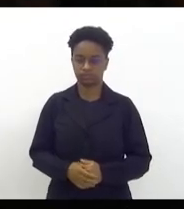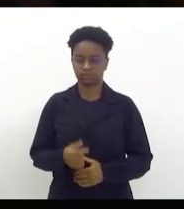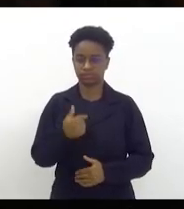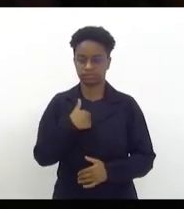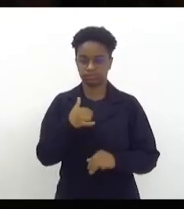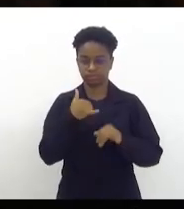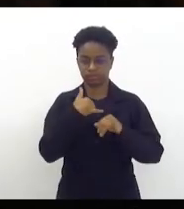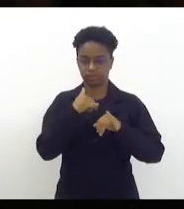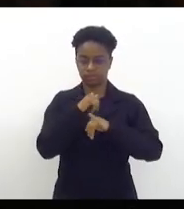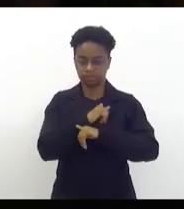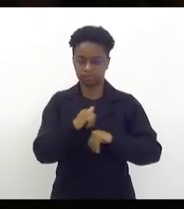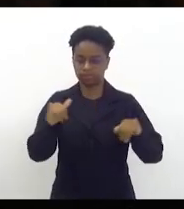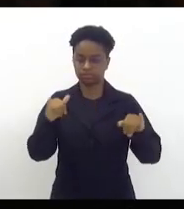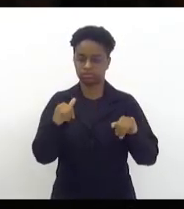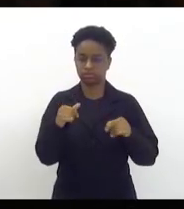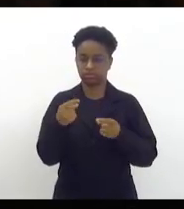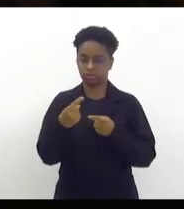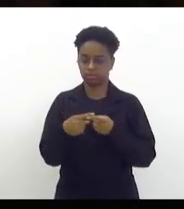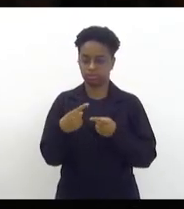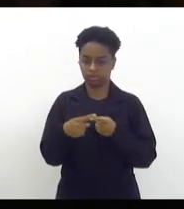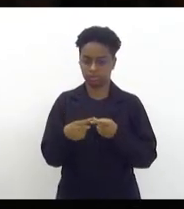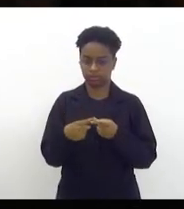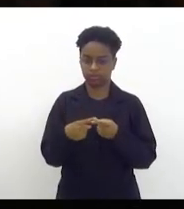esse tema porque